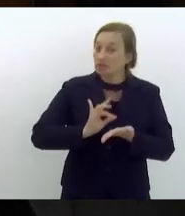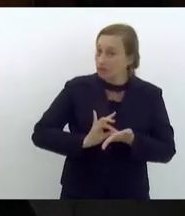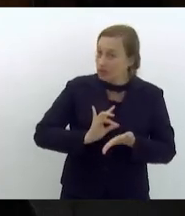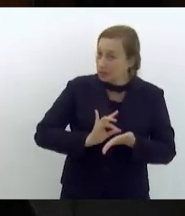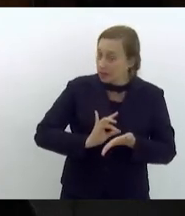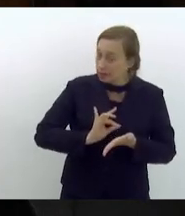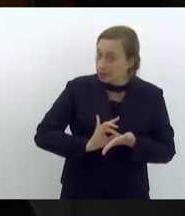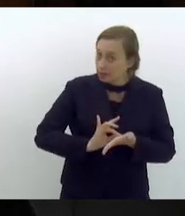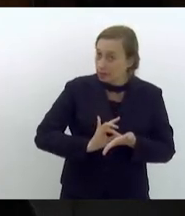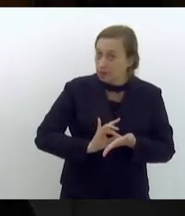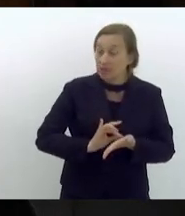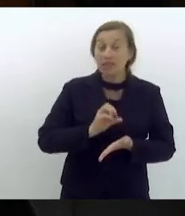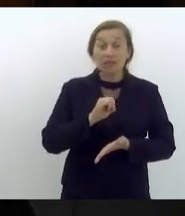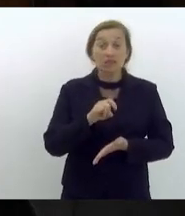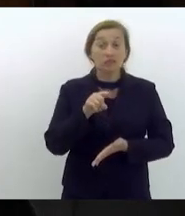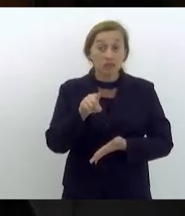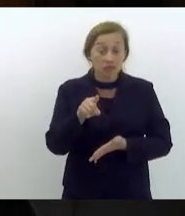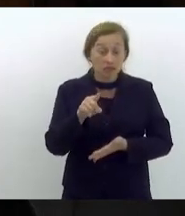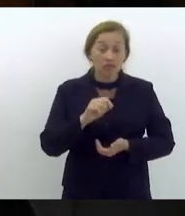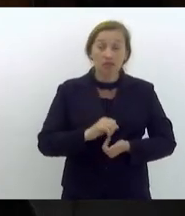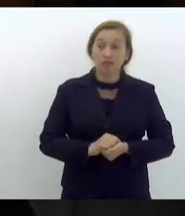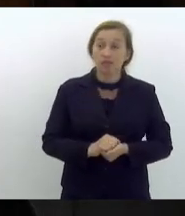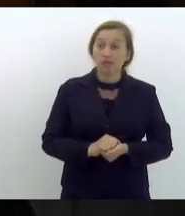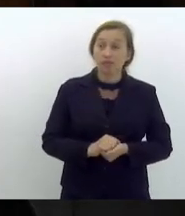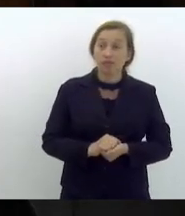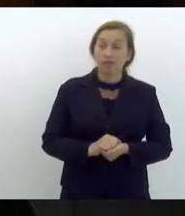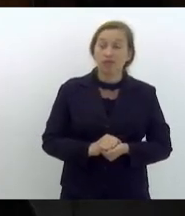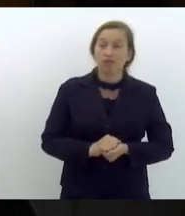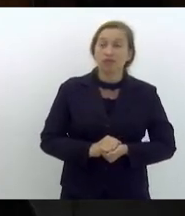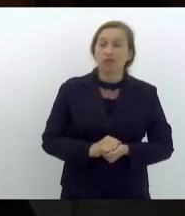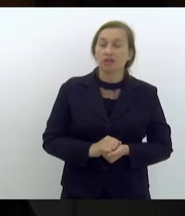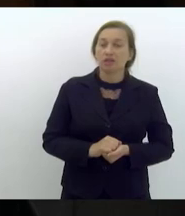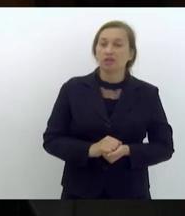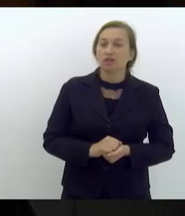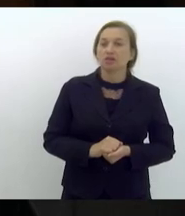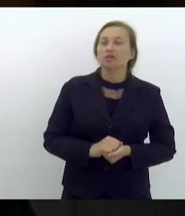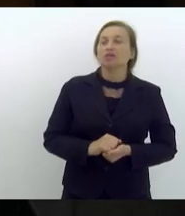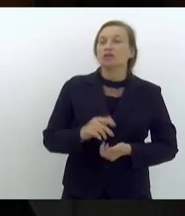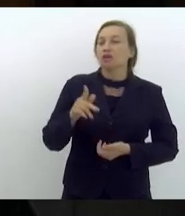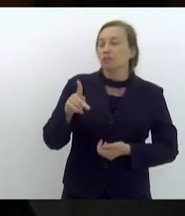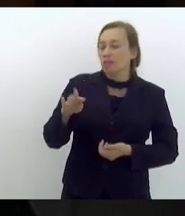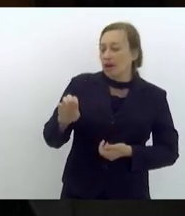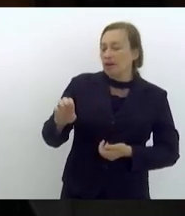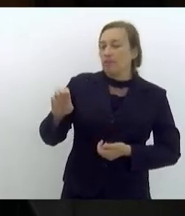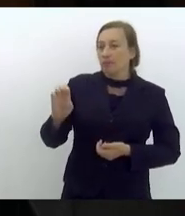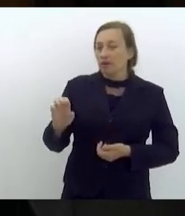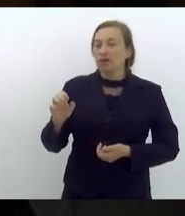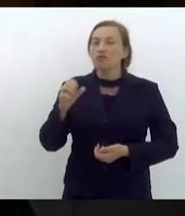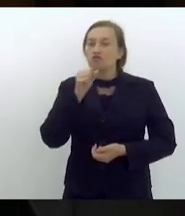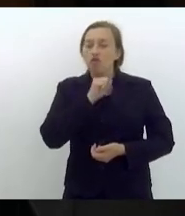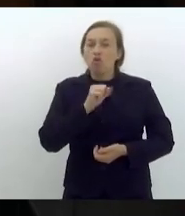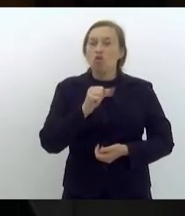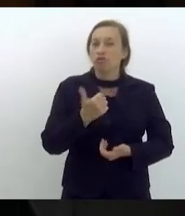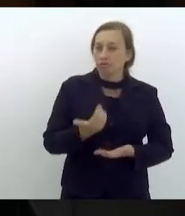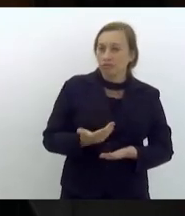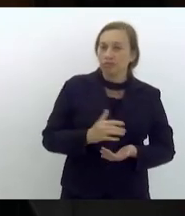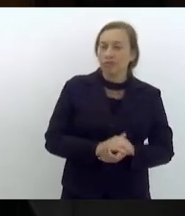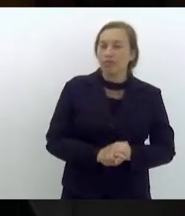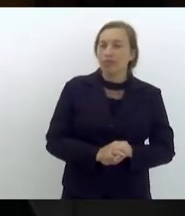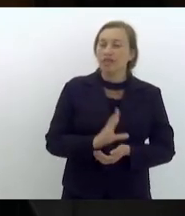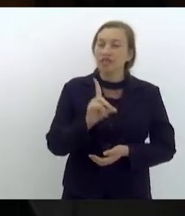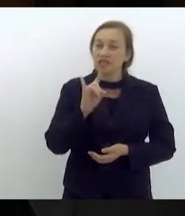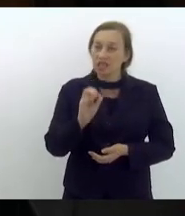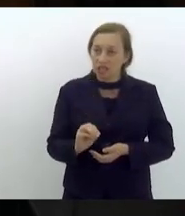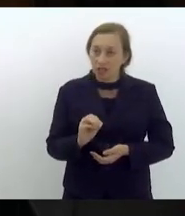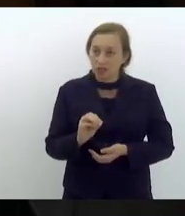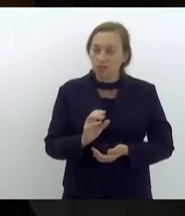se você na sua complacência paterna materna ou de avô ou de avó desde